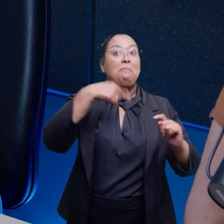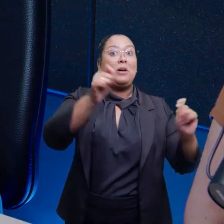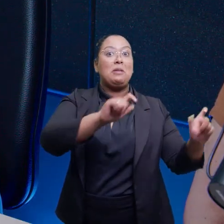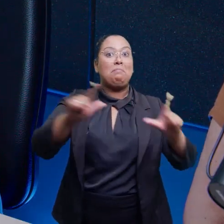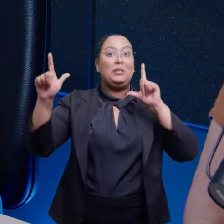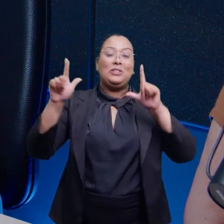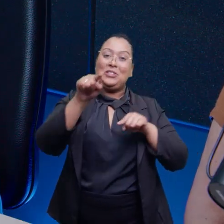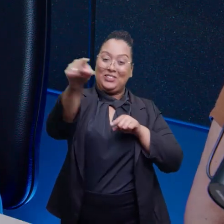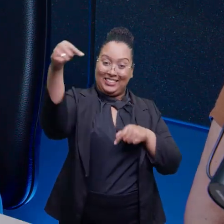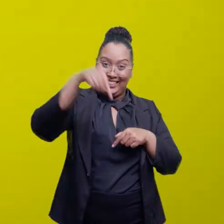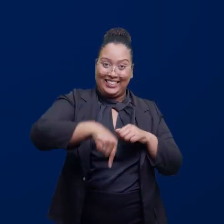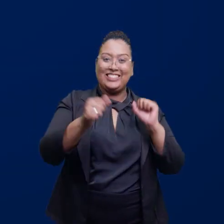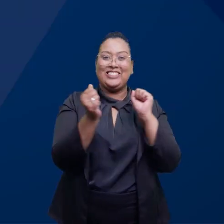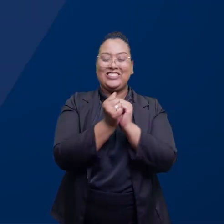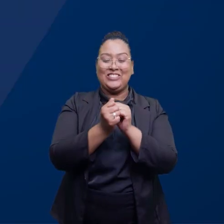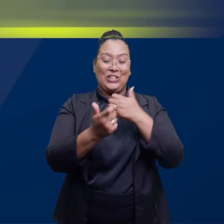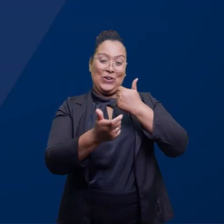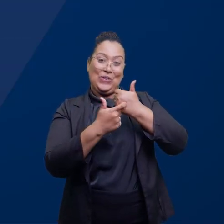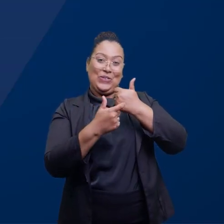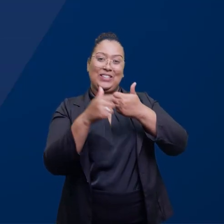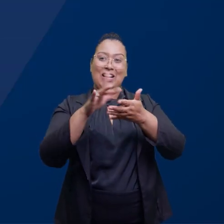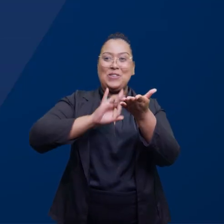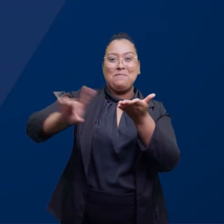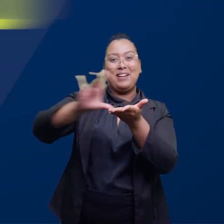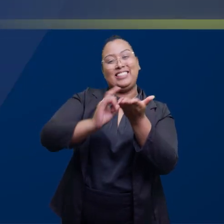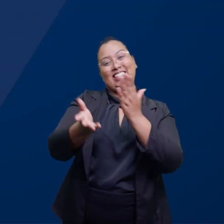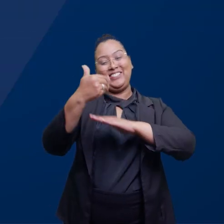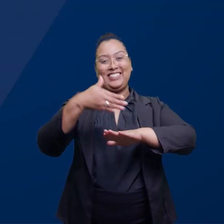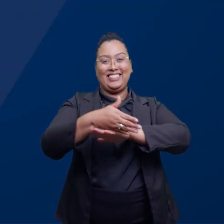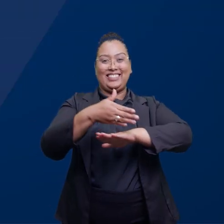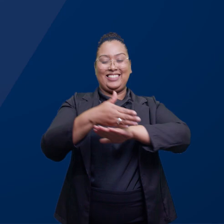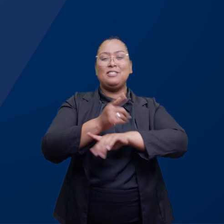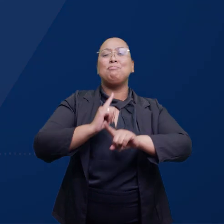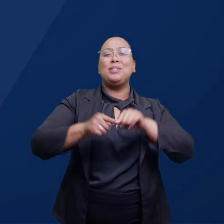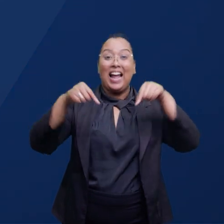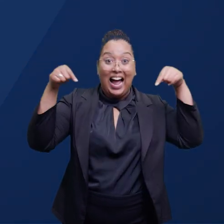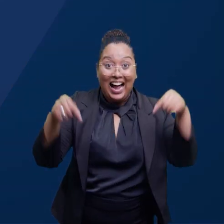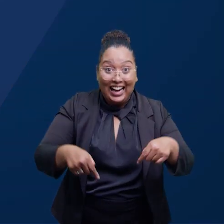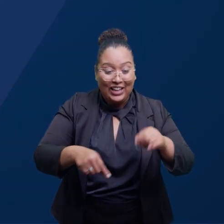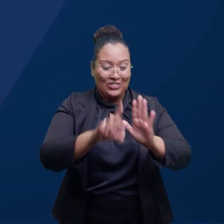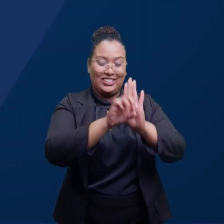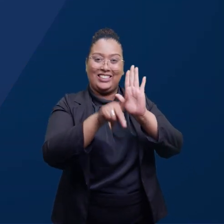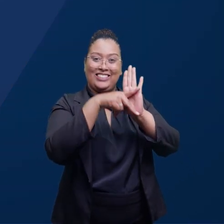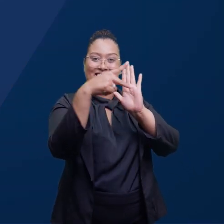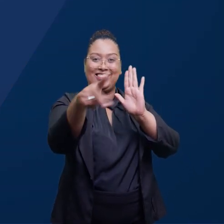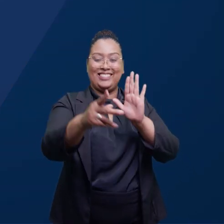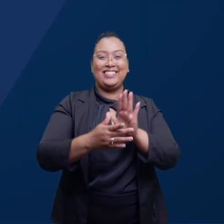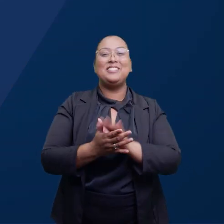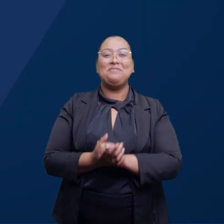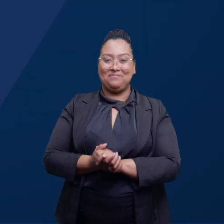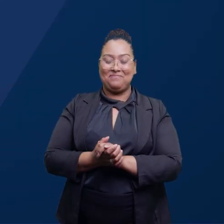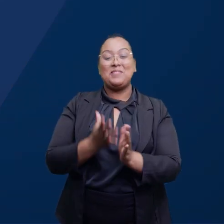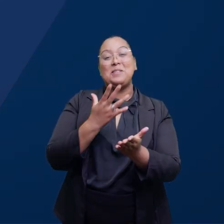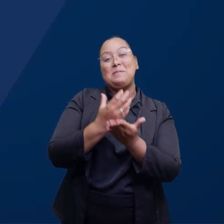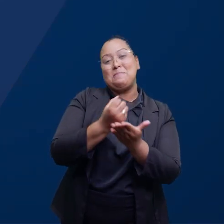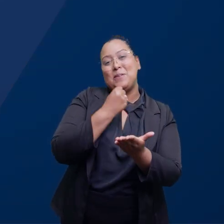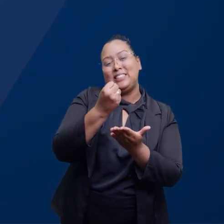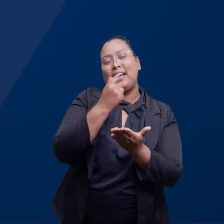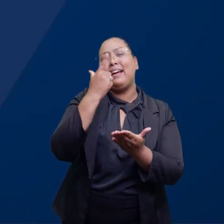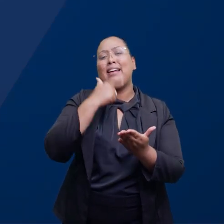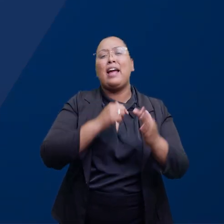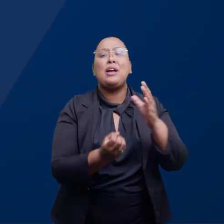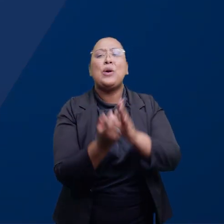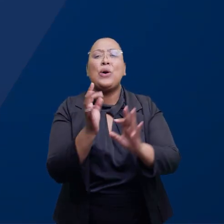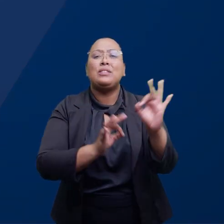episódio pode ser com você. Curta, compartilhe e participe, porque aqui o direito é seu. Esse podcast é